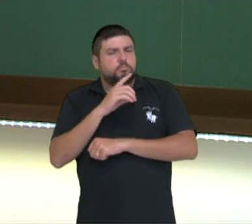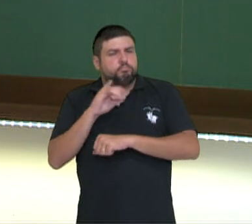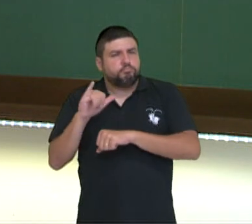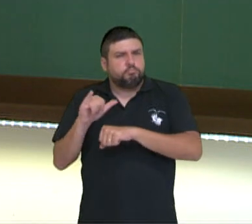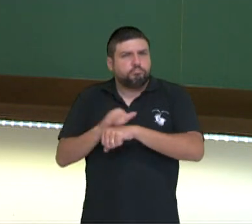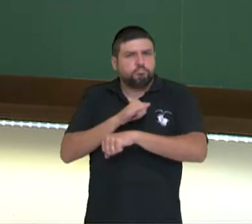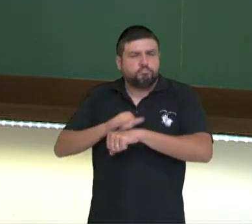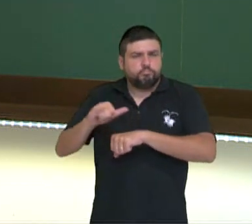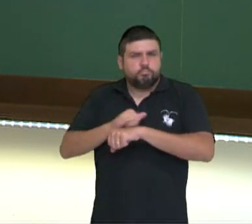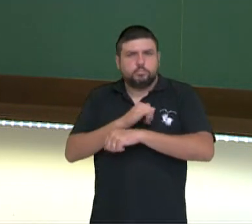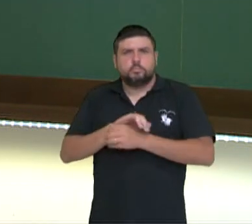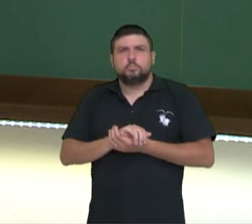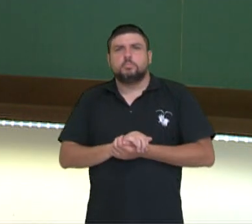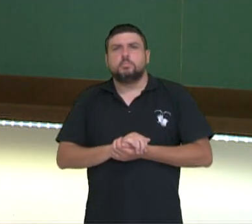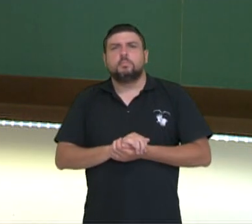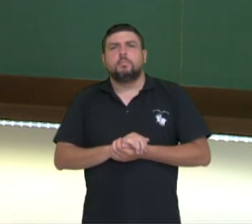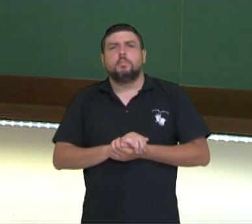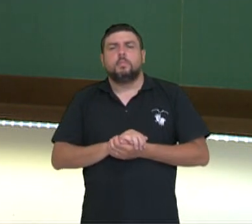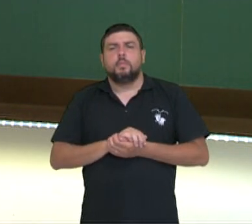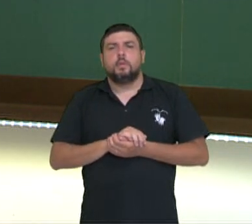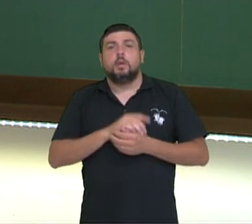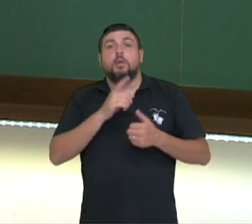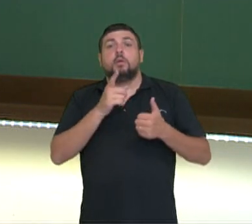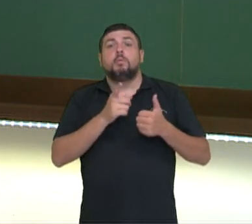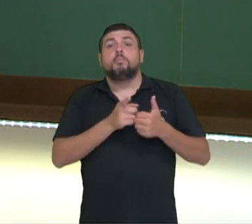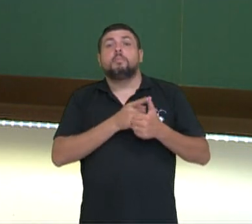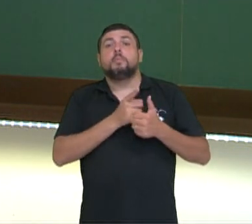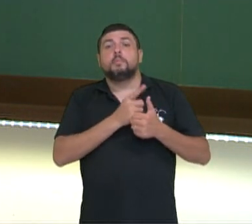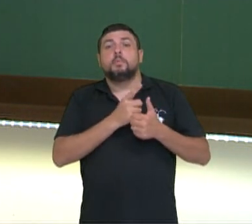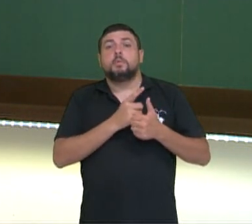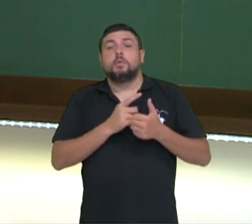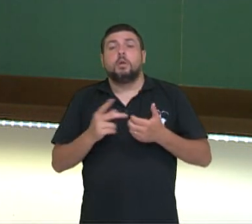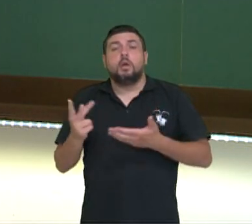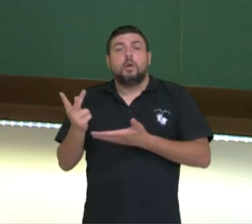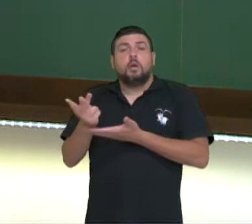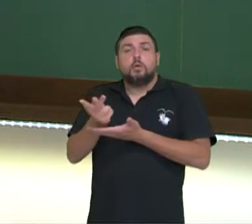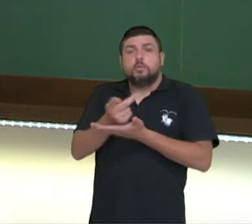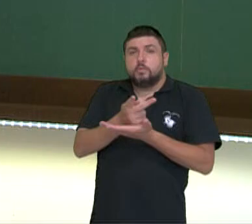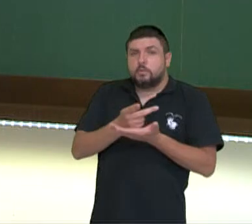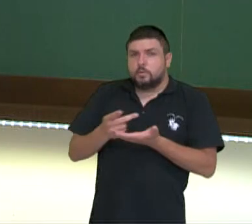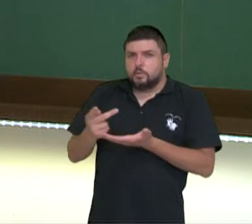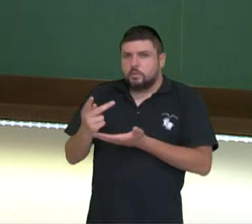essa? Primeiro passo, nós vamos desenhar a planta da sua